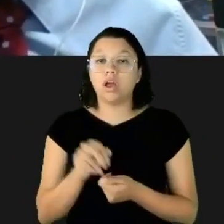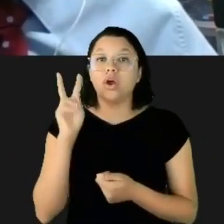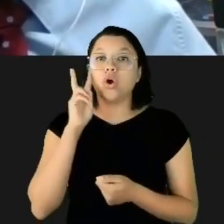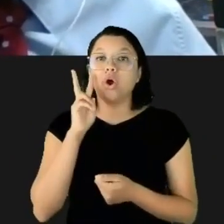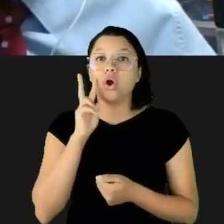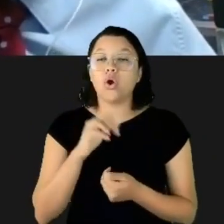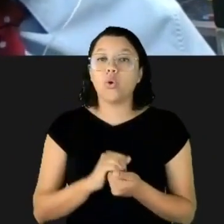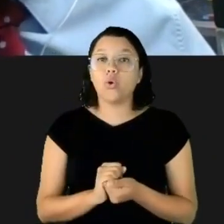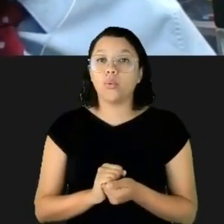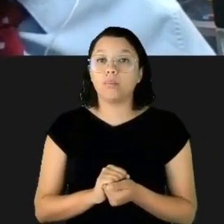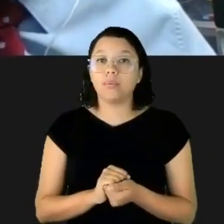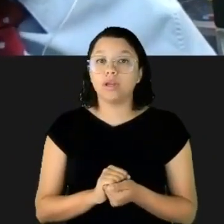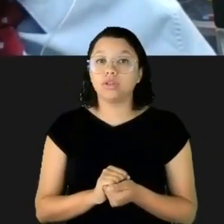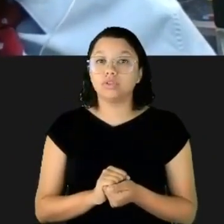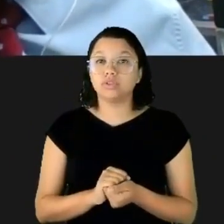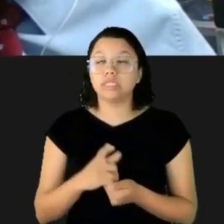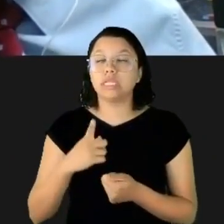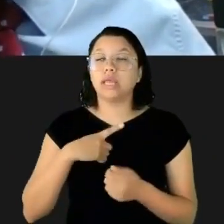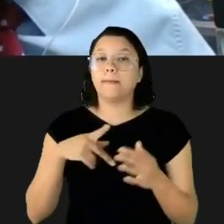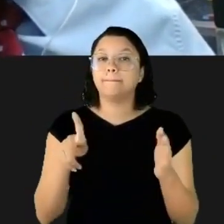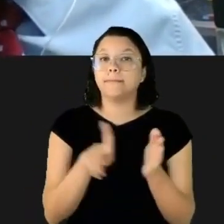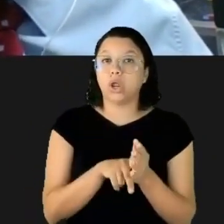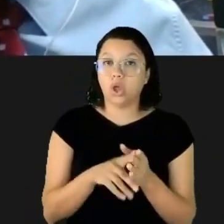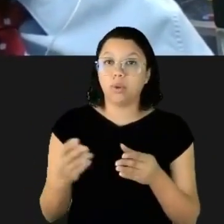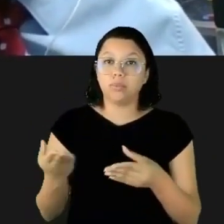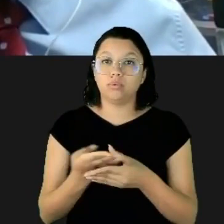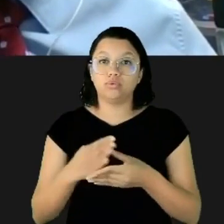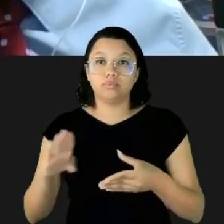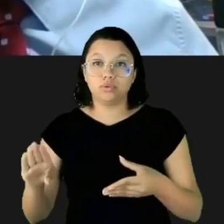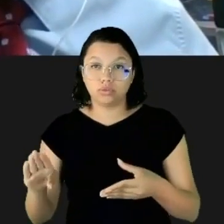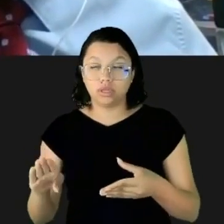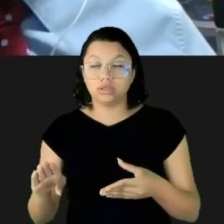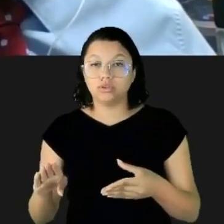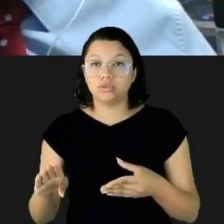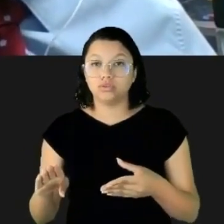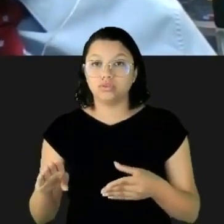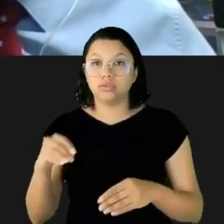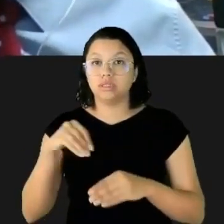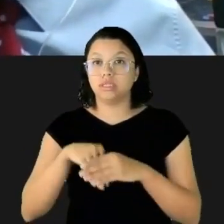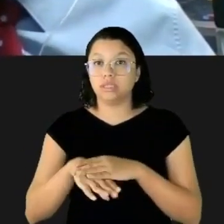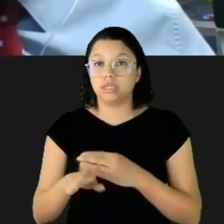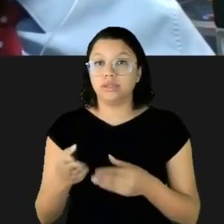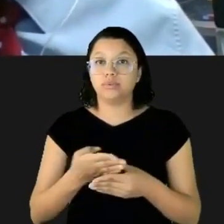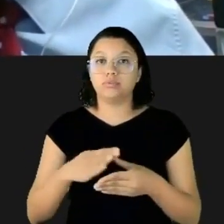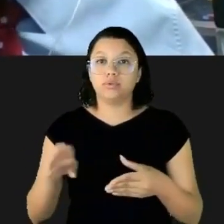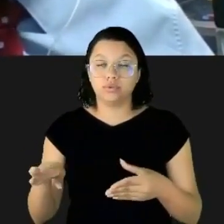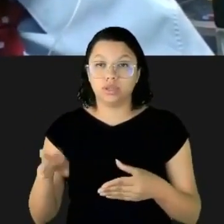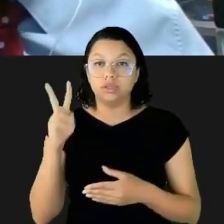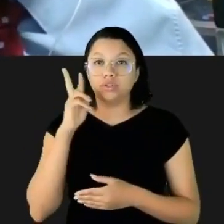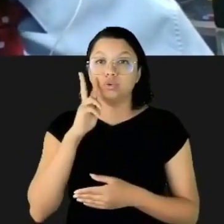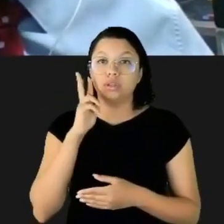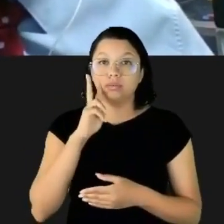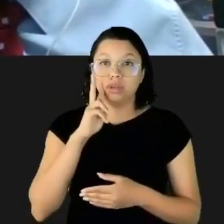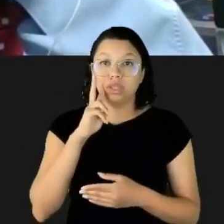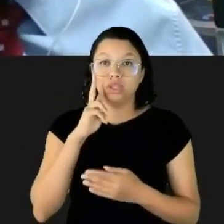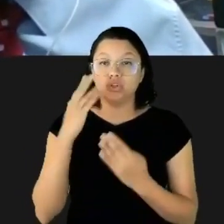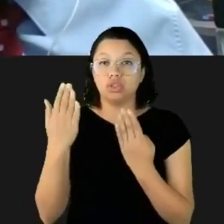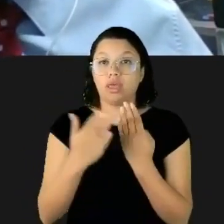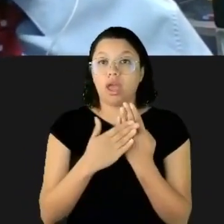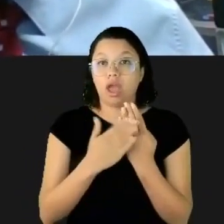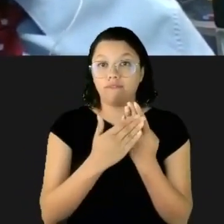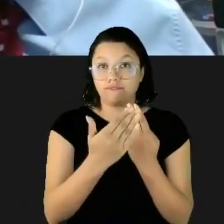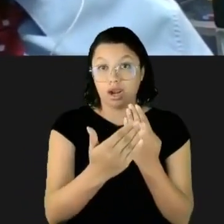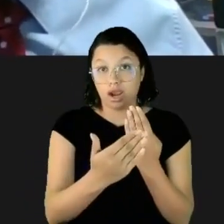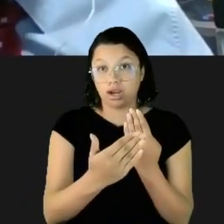o lembrete ele tem o lembrete do processo dentro do processo e o lembrete da capa do